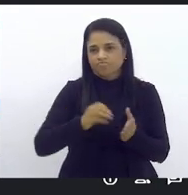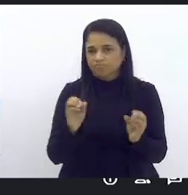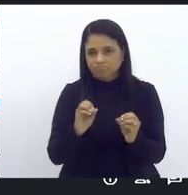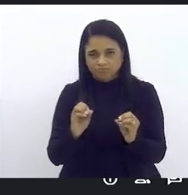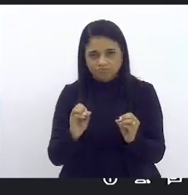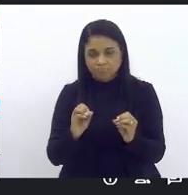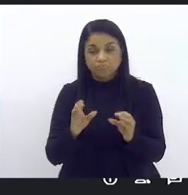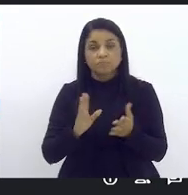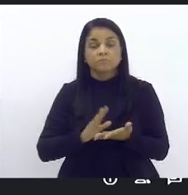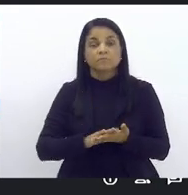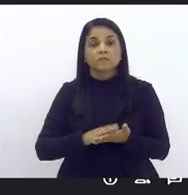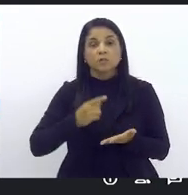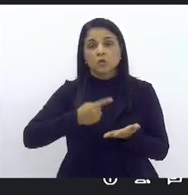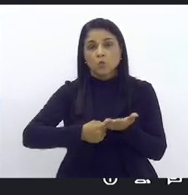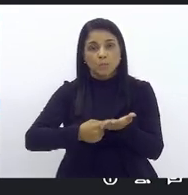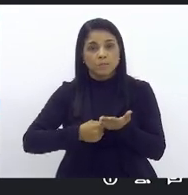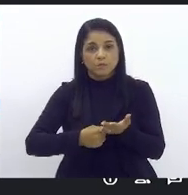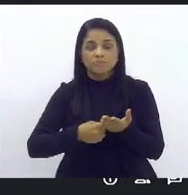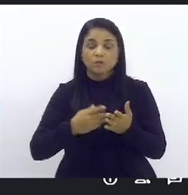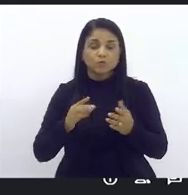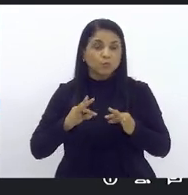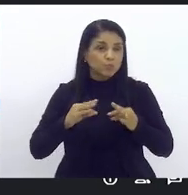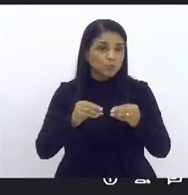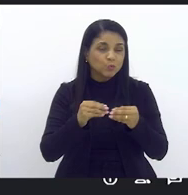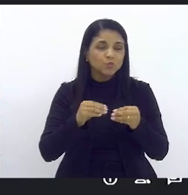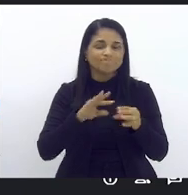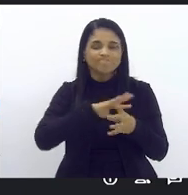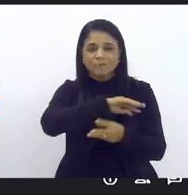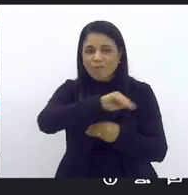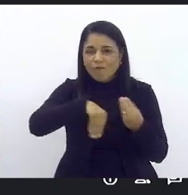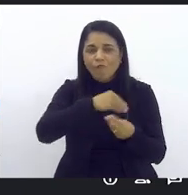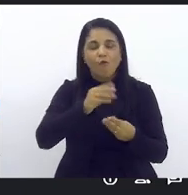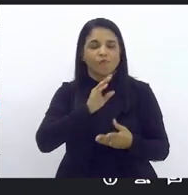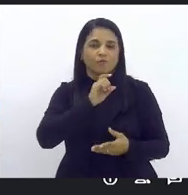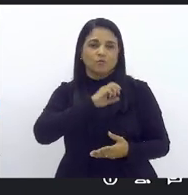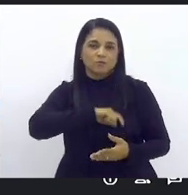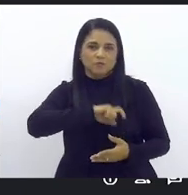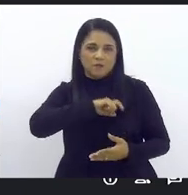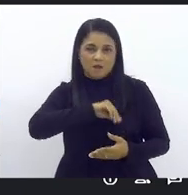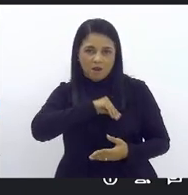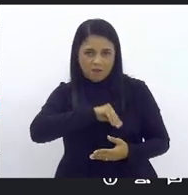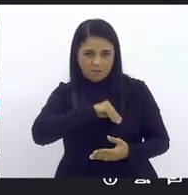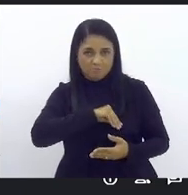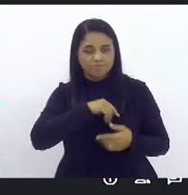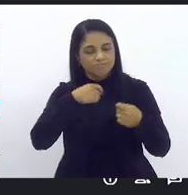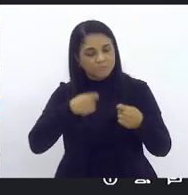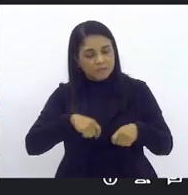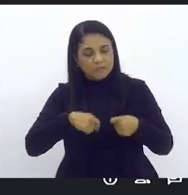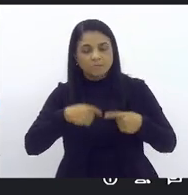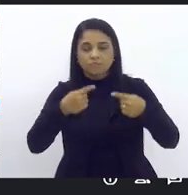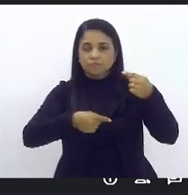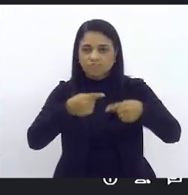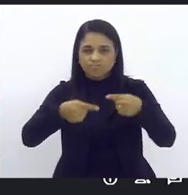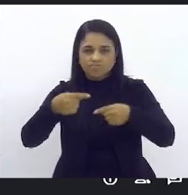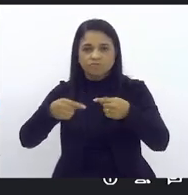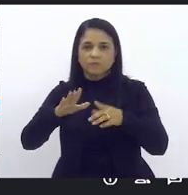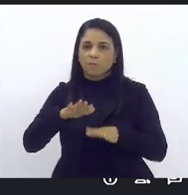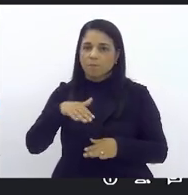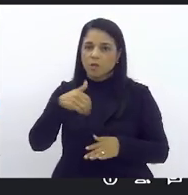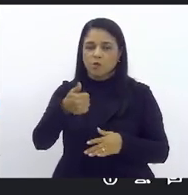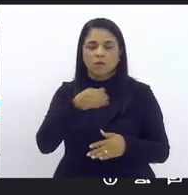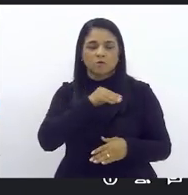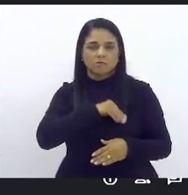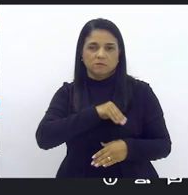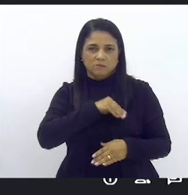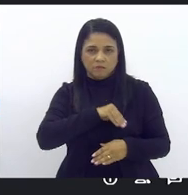torno a grita toda em torno do piso. Então, a gente entende que a gente tem que puxar uma discussão de aperfeiçoamento da lei do